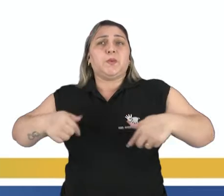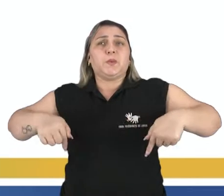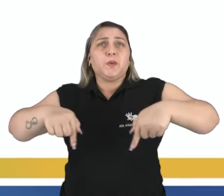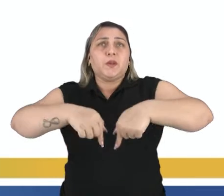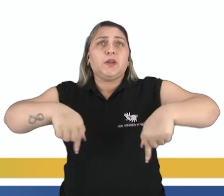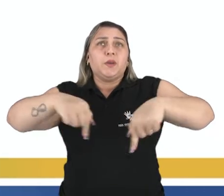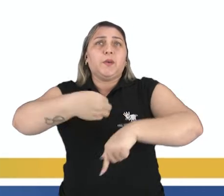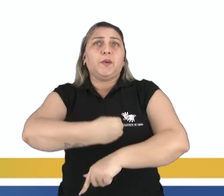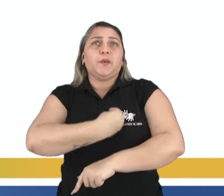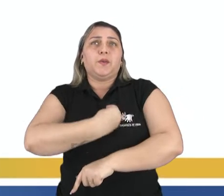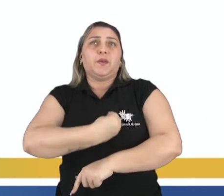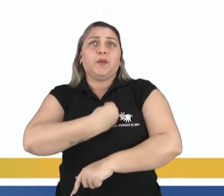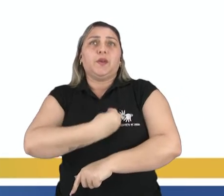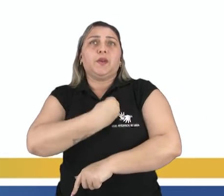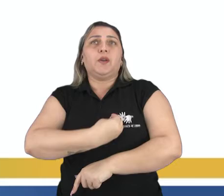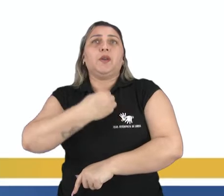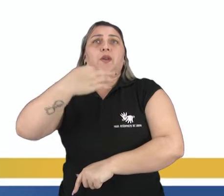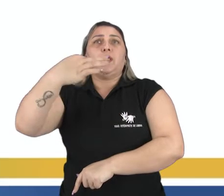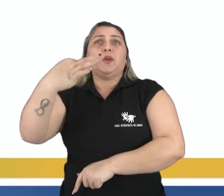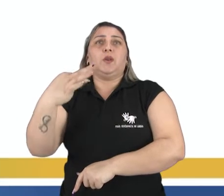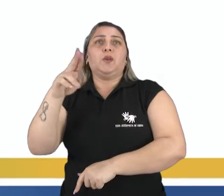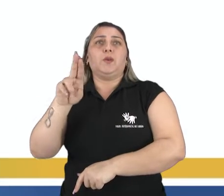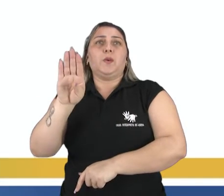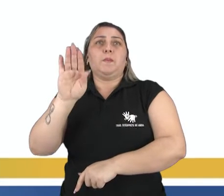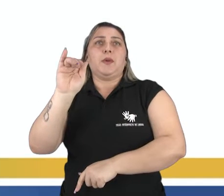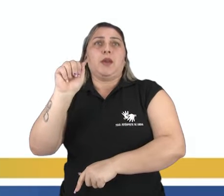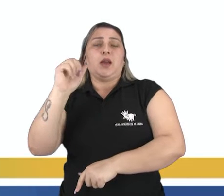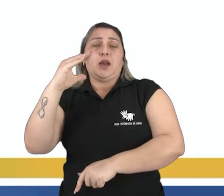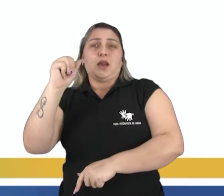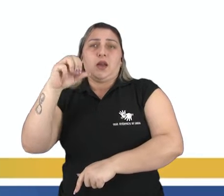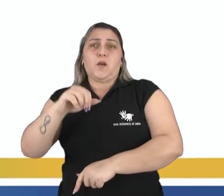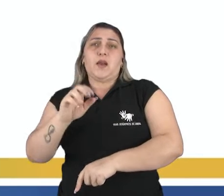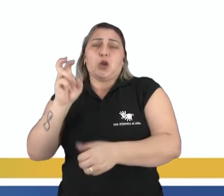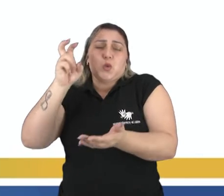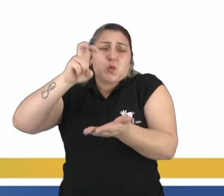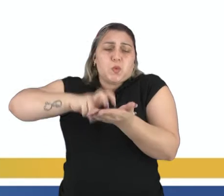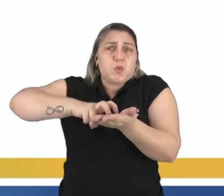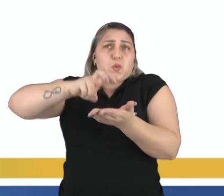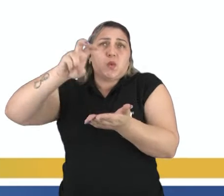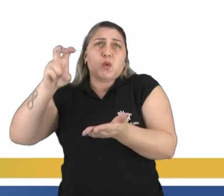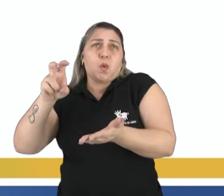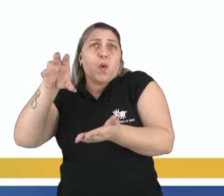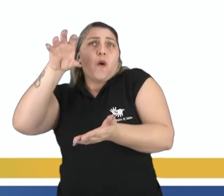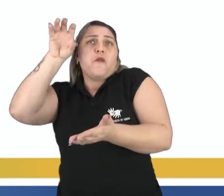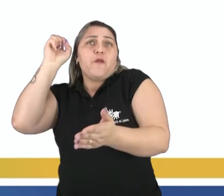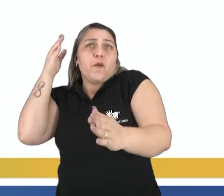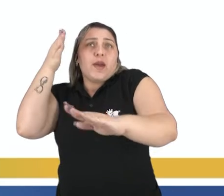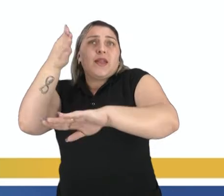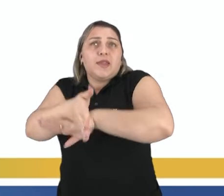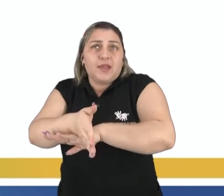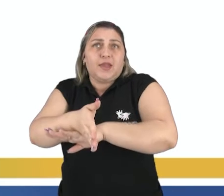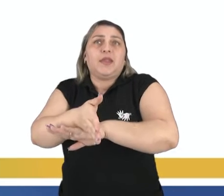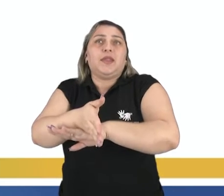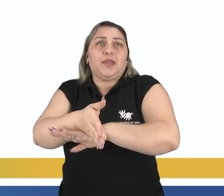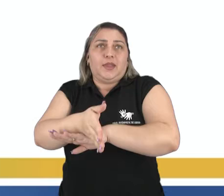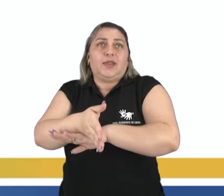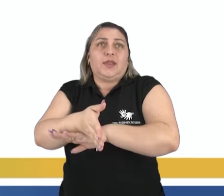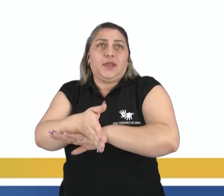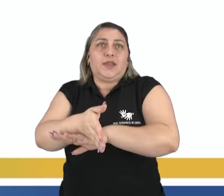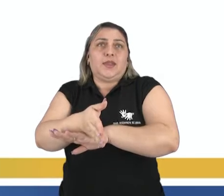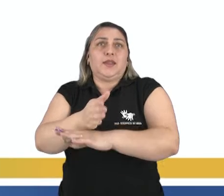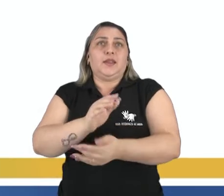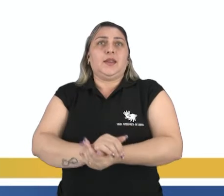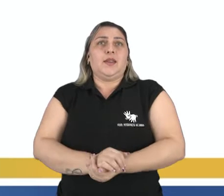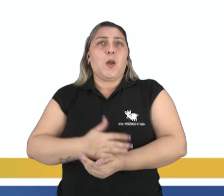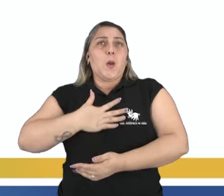vivia em Tubiacanga, quando, uma bela manhã, Bastos o ouviu entrar pela botica adentro.